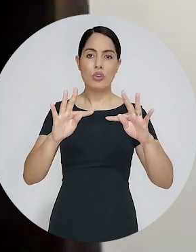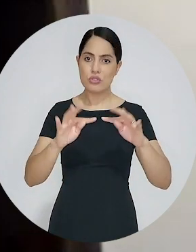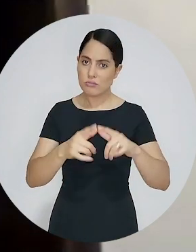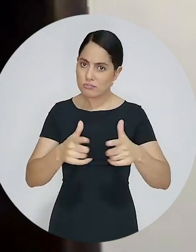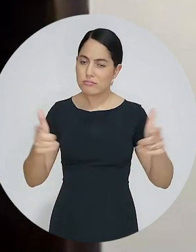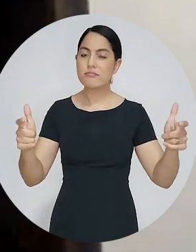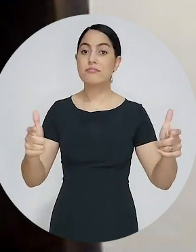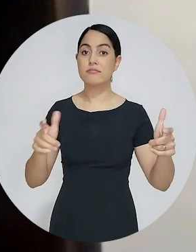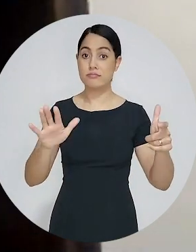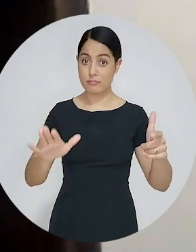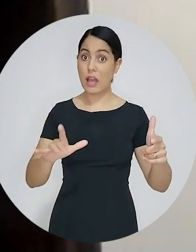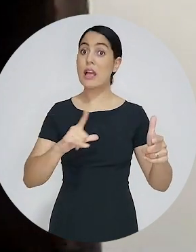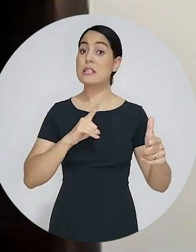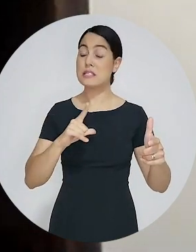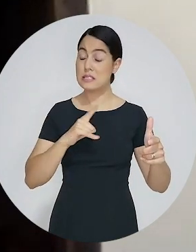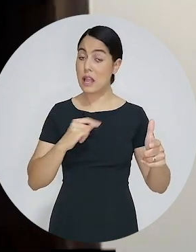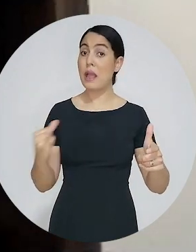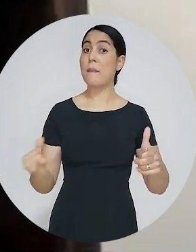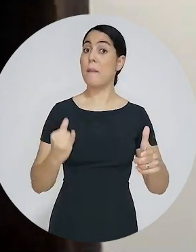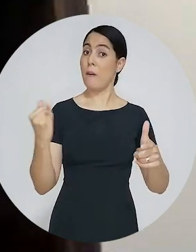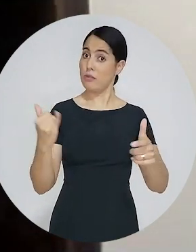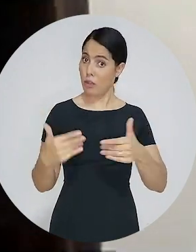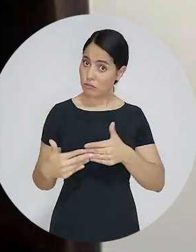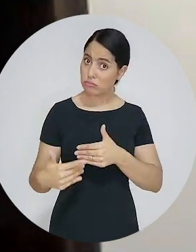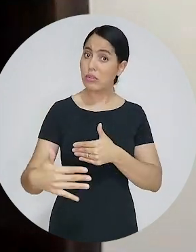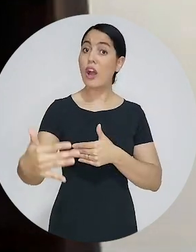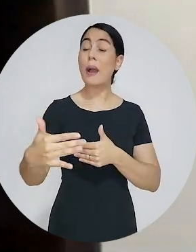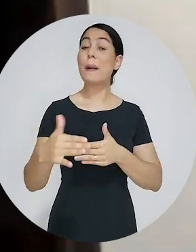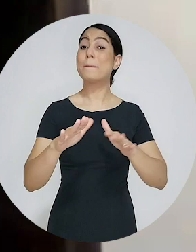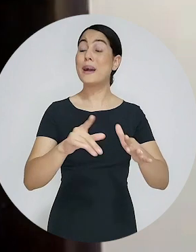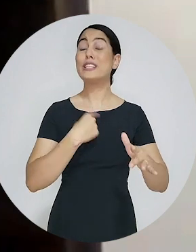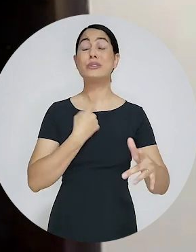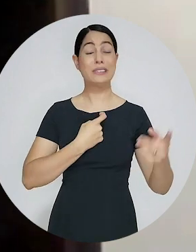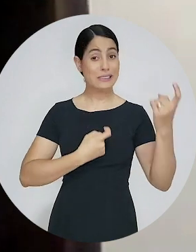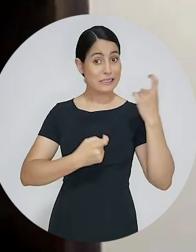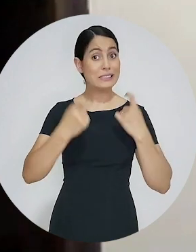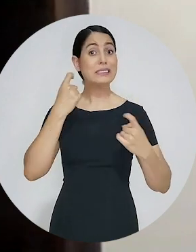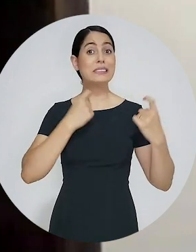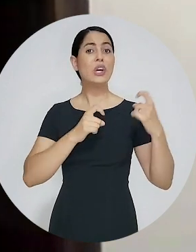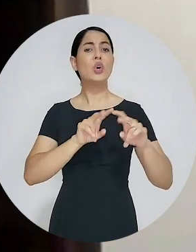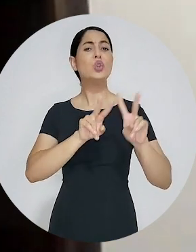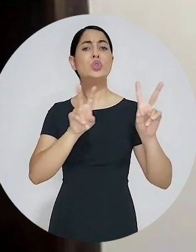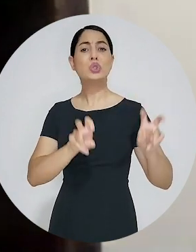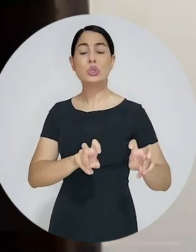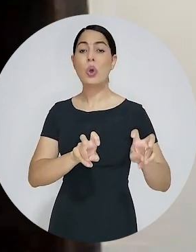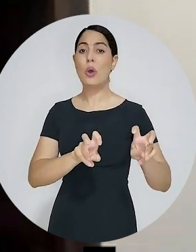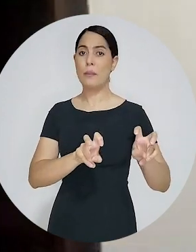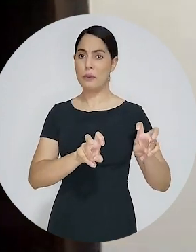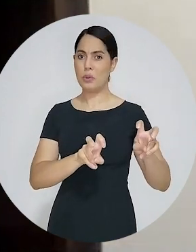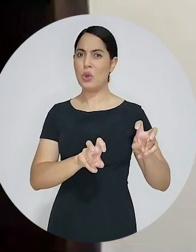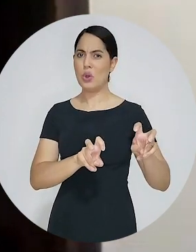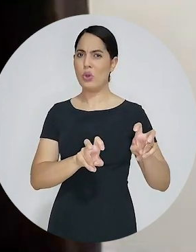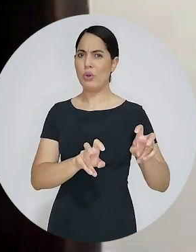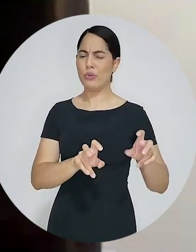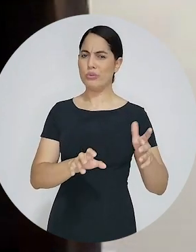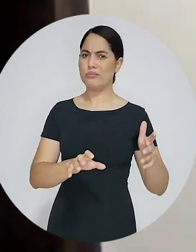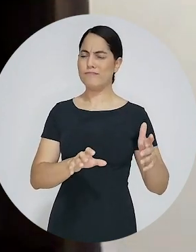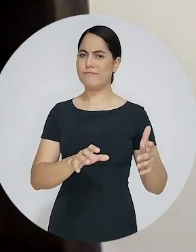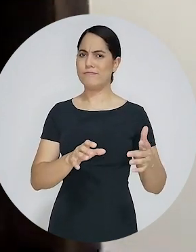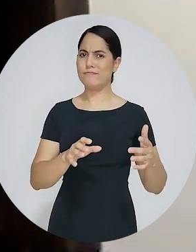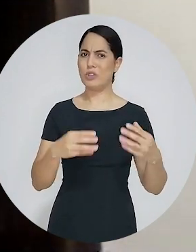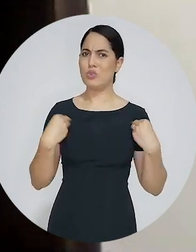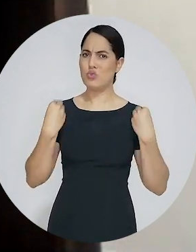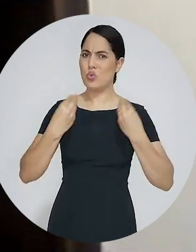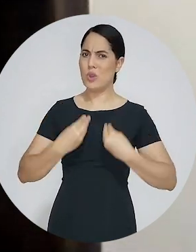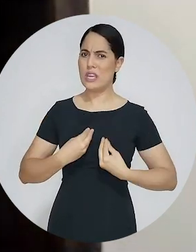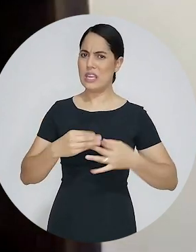Judiciário, essas devem permanecer. Mas também lançamos lá uma preocupação ao teletrabalho